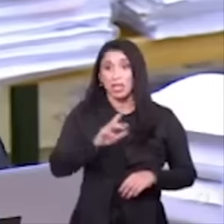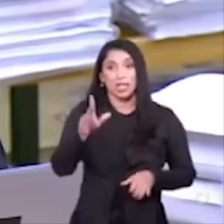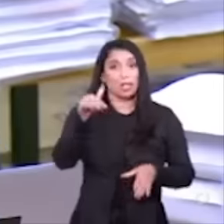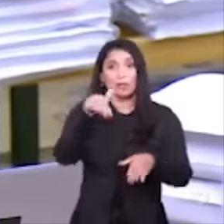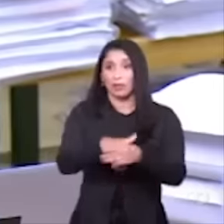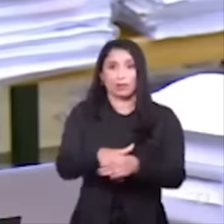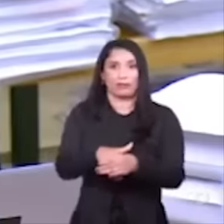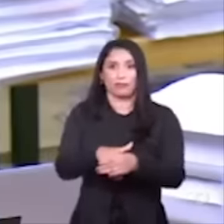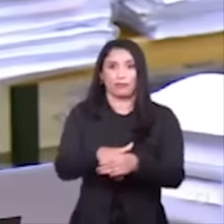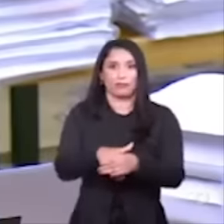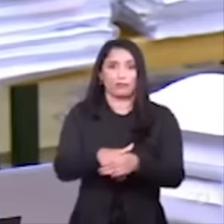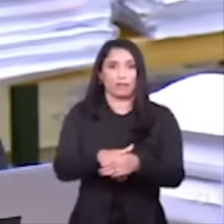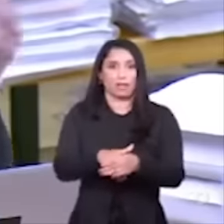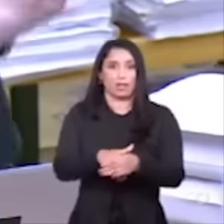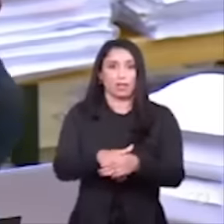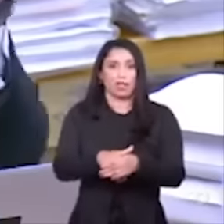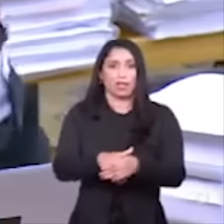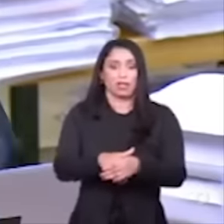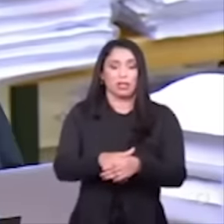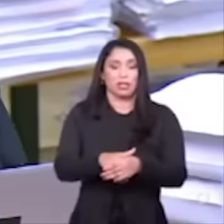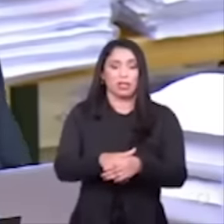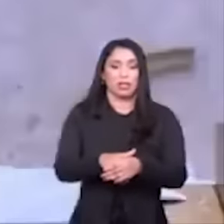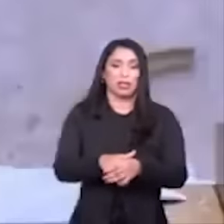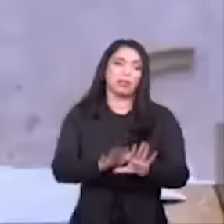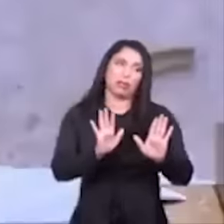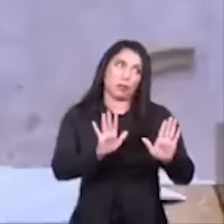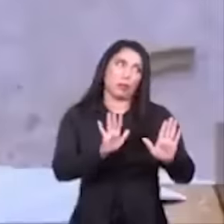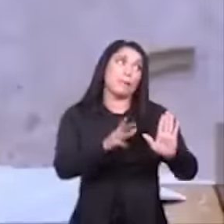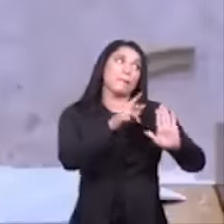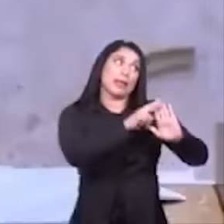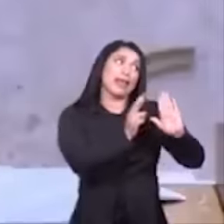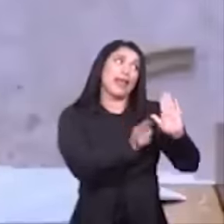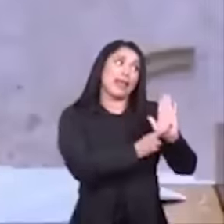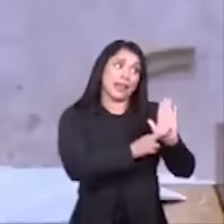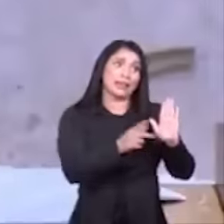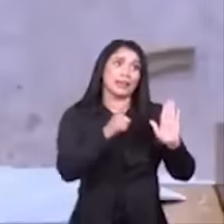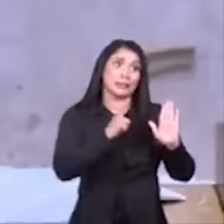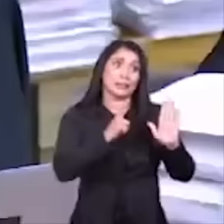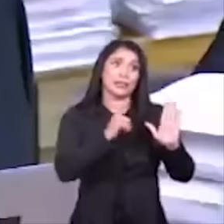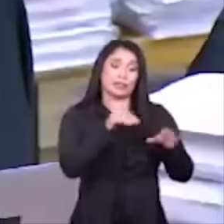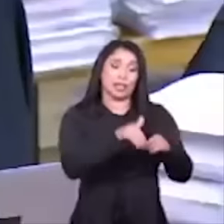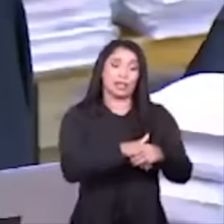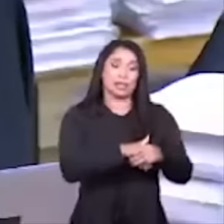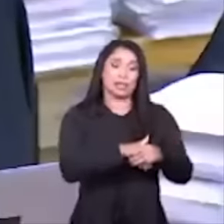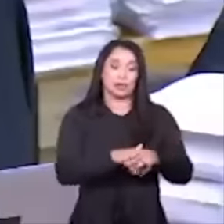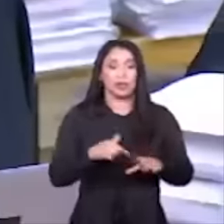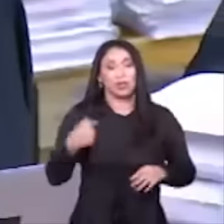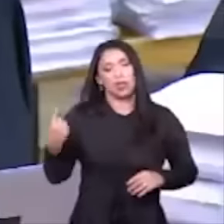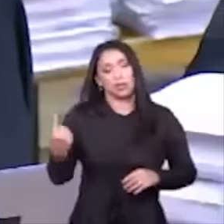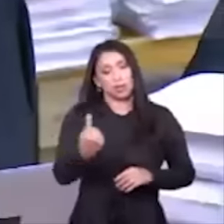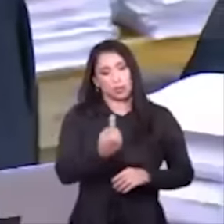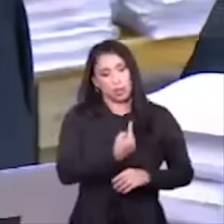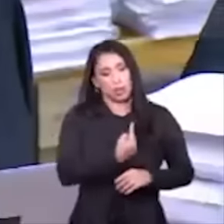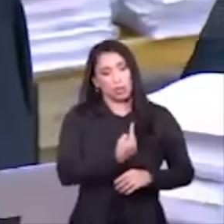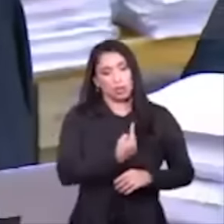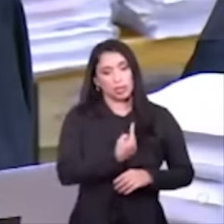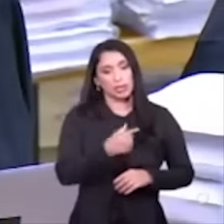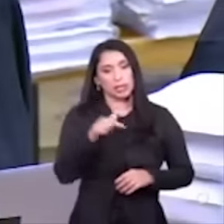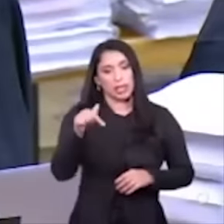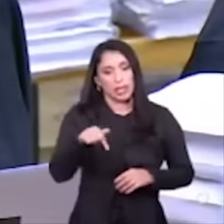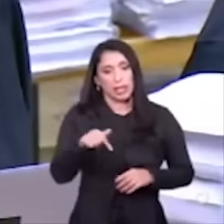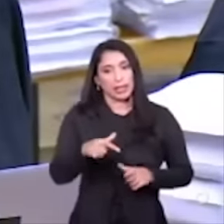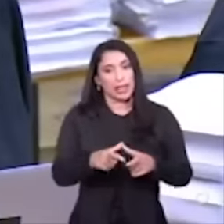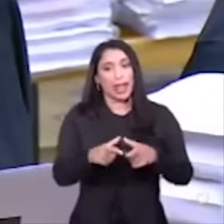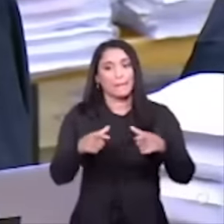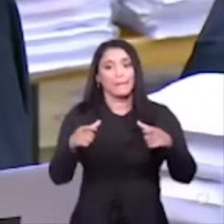eles não foram eleitos nós eles foram eleitos pela regra que estava em vigor quando teve a eleição perdão Presidente nós nós todos aqui